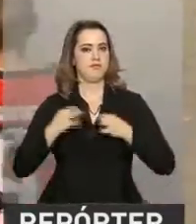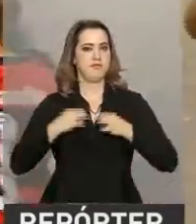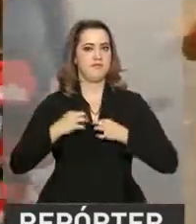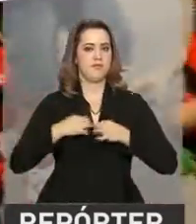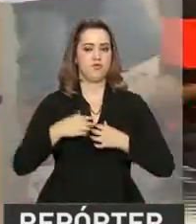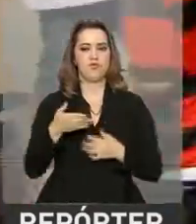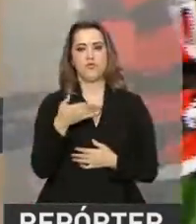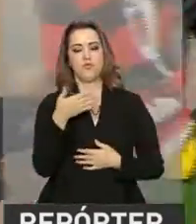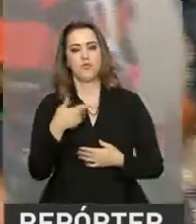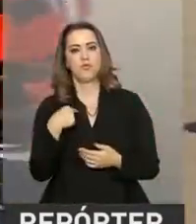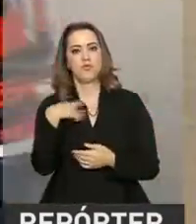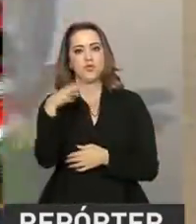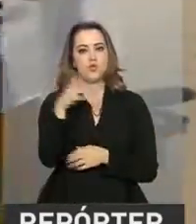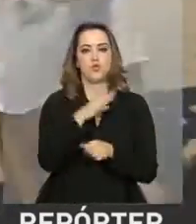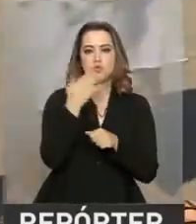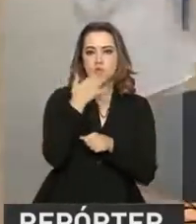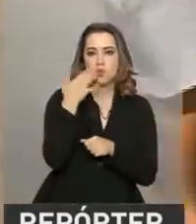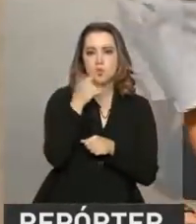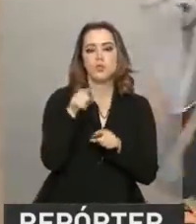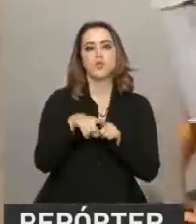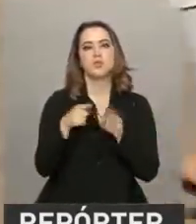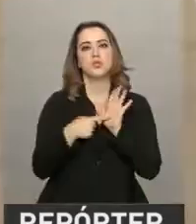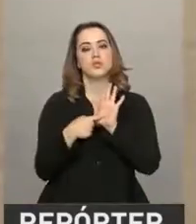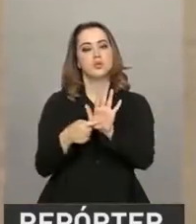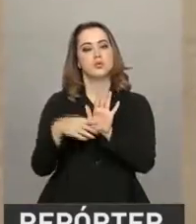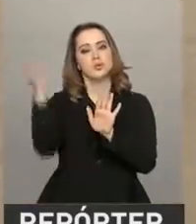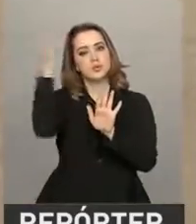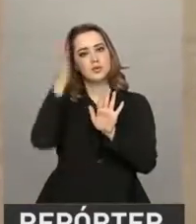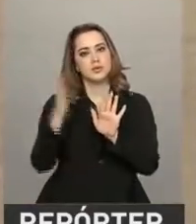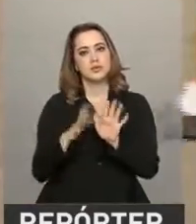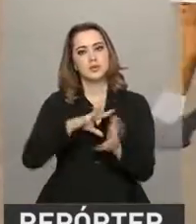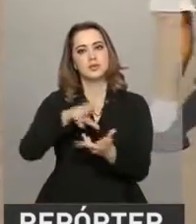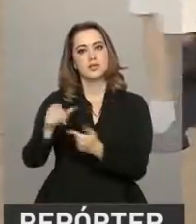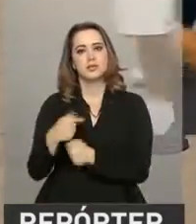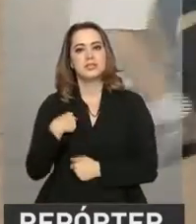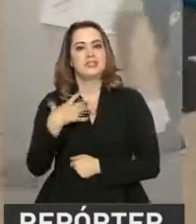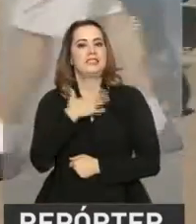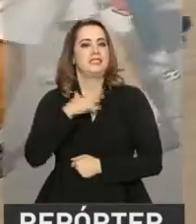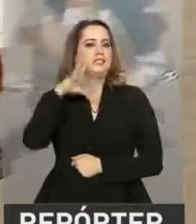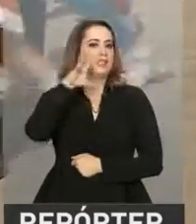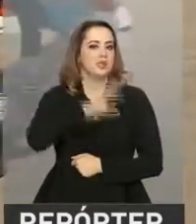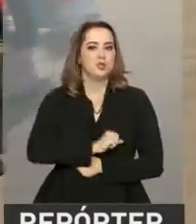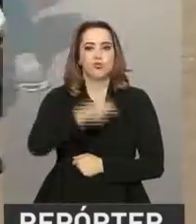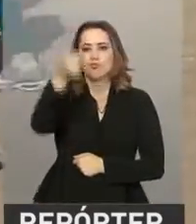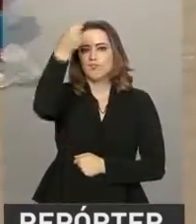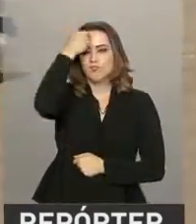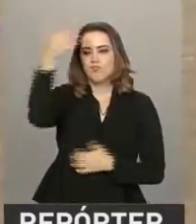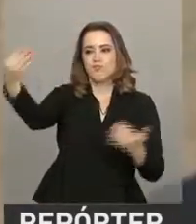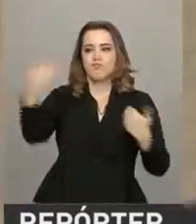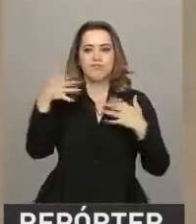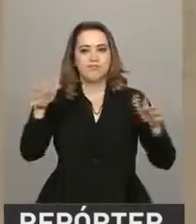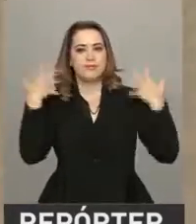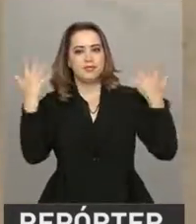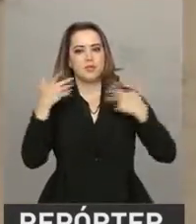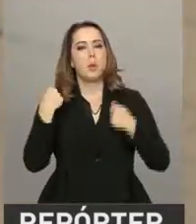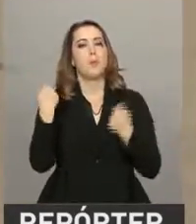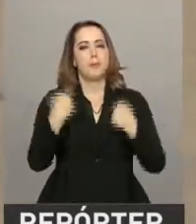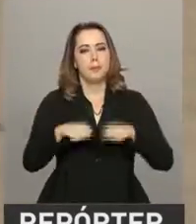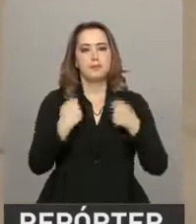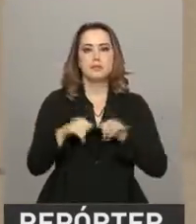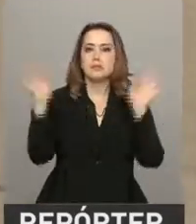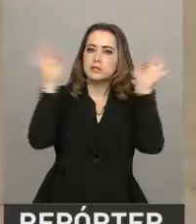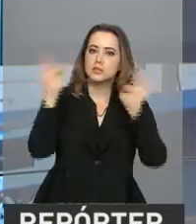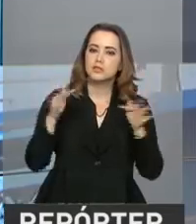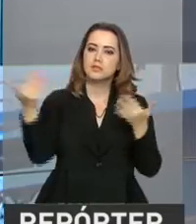e mostrar o país para o mundo. Lindo, maravilhoso. Adoro esse espírito olímpico que traz pessoas alegres. A gente está precisando de muita felicidade que o